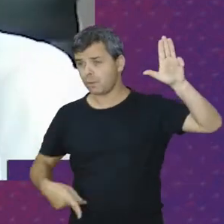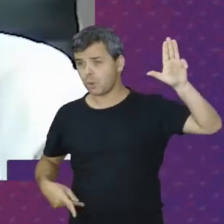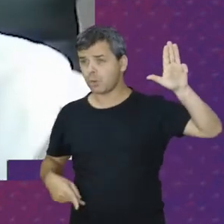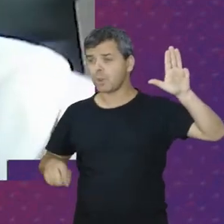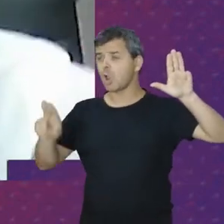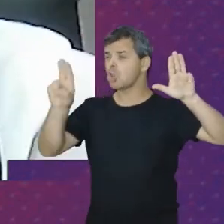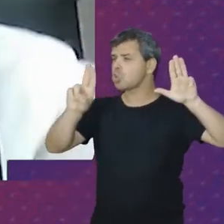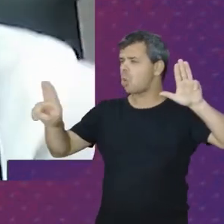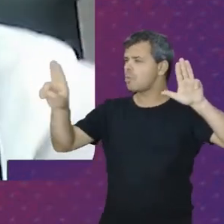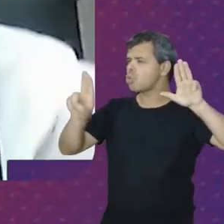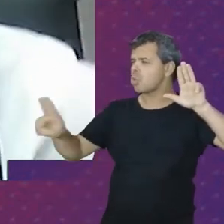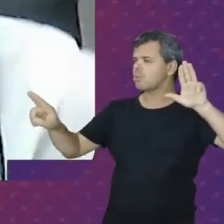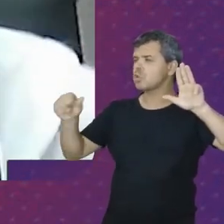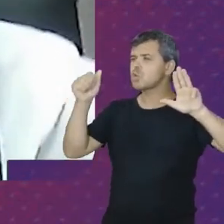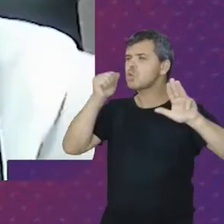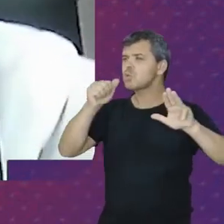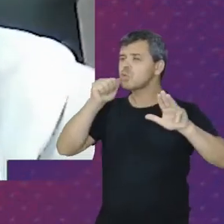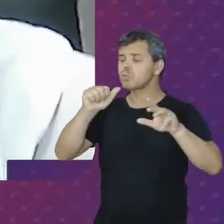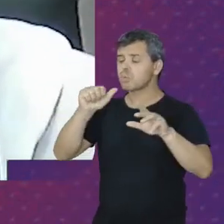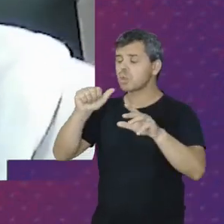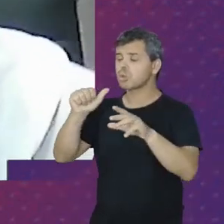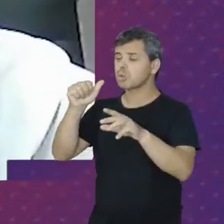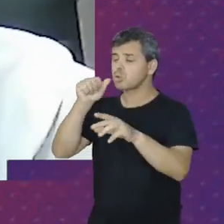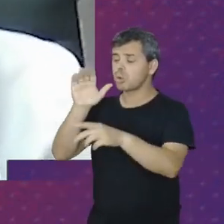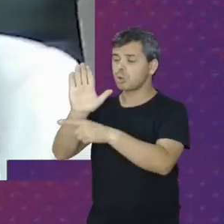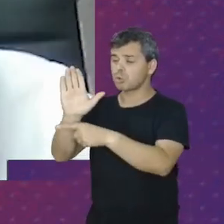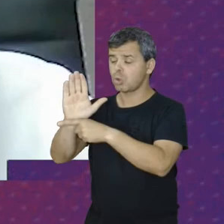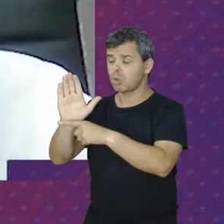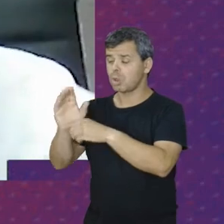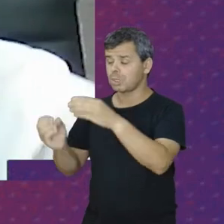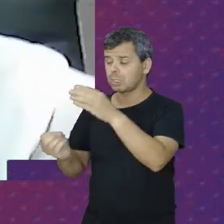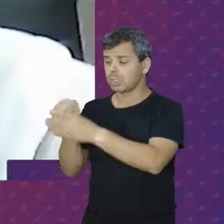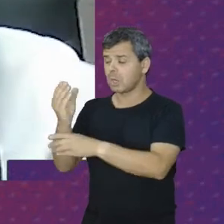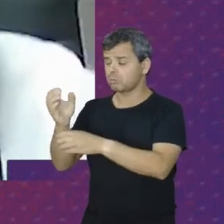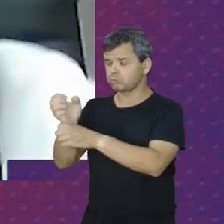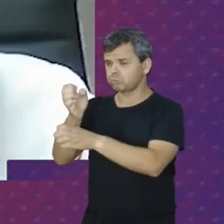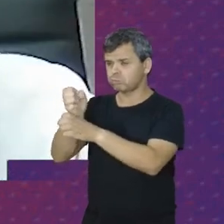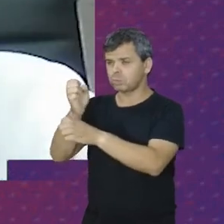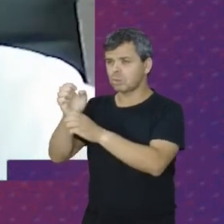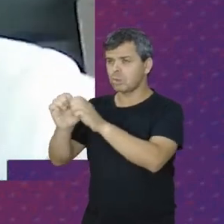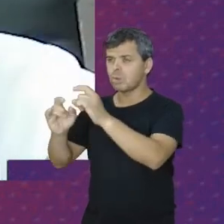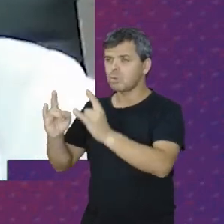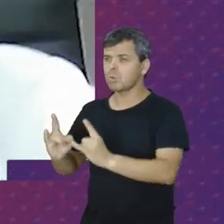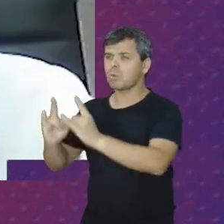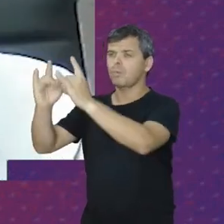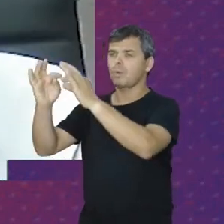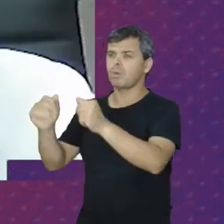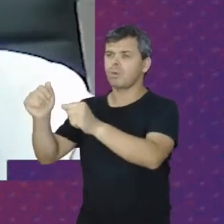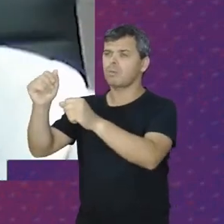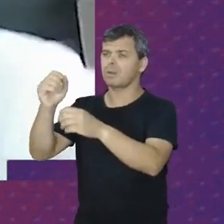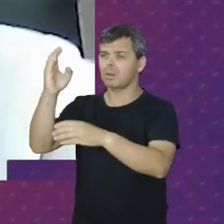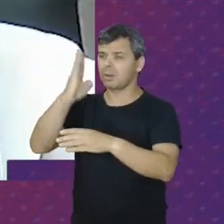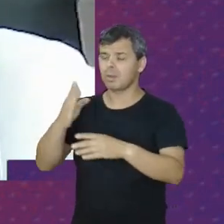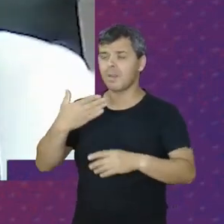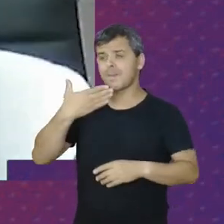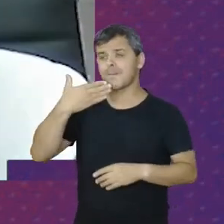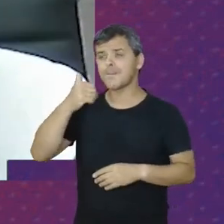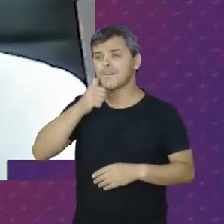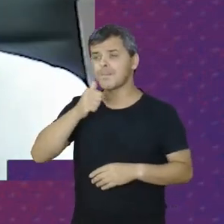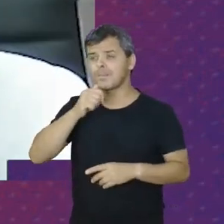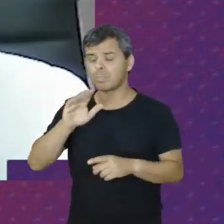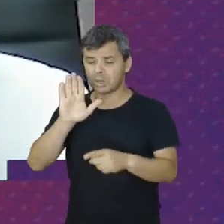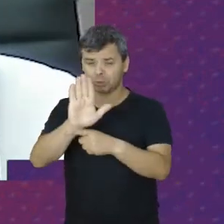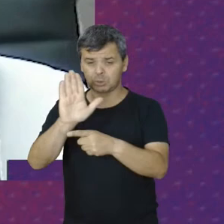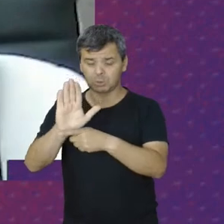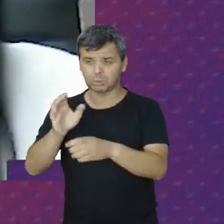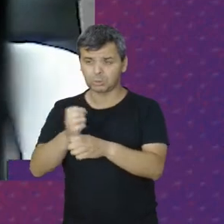de uma mulher que ajudou na construção do prédio, que a gente fez curso para azulejista, para pintora, para tudo, e essas mulheres